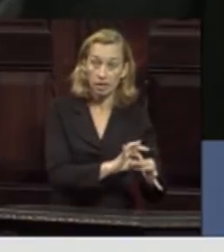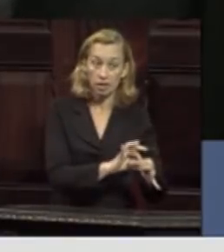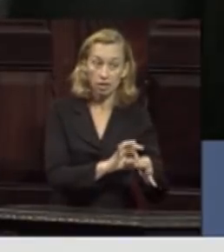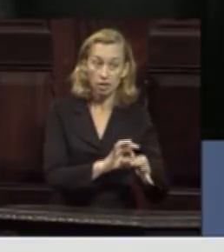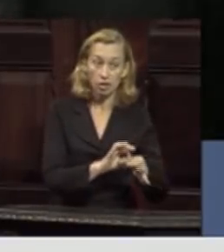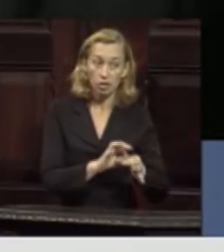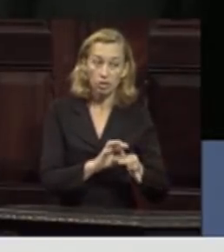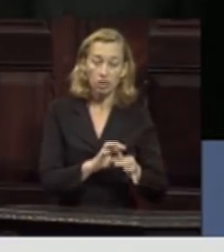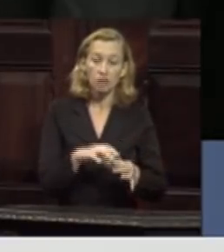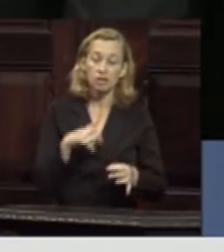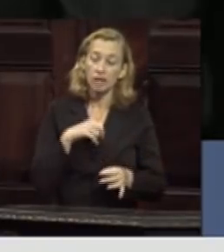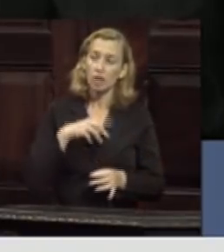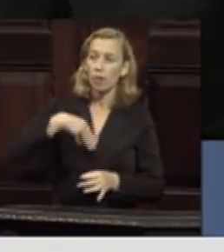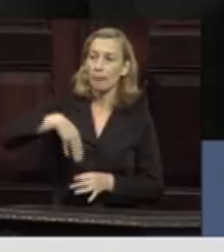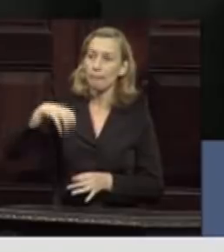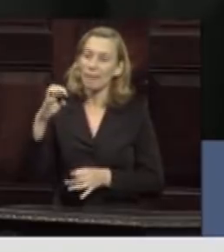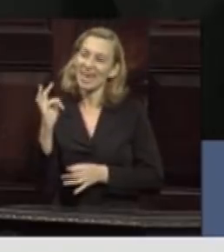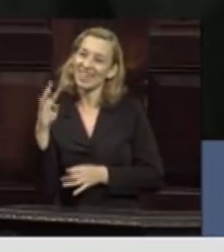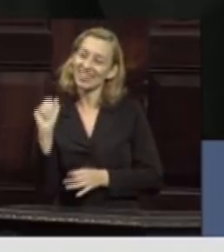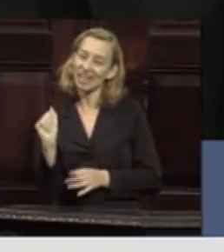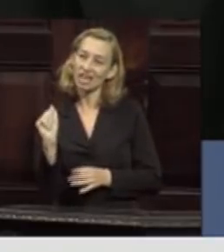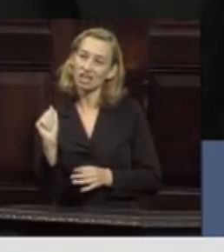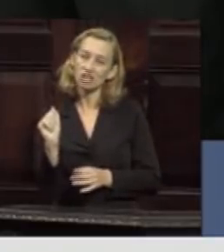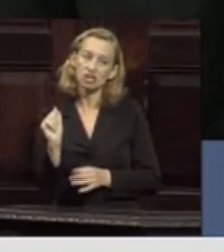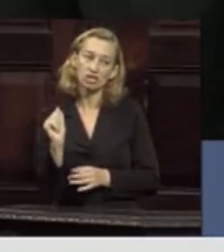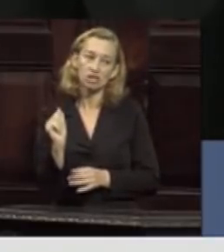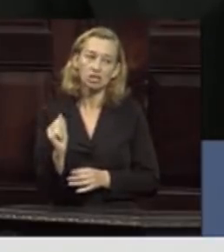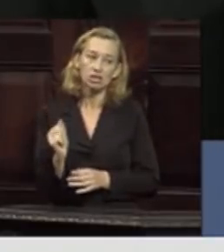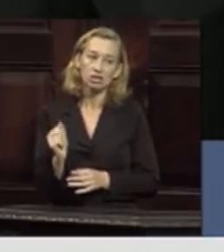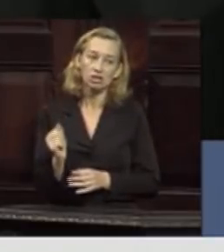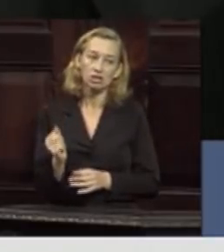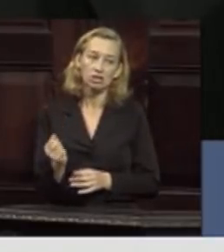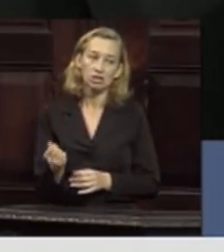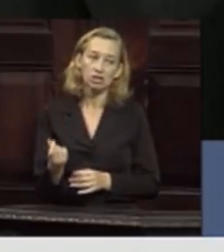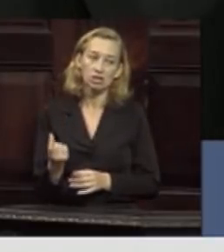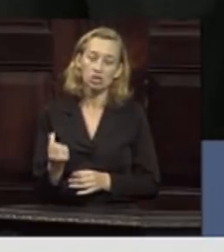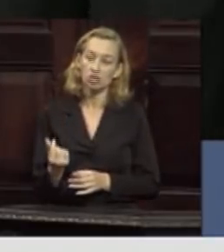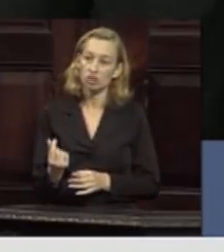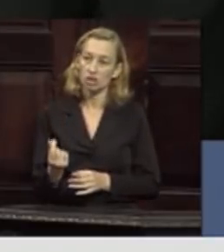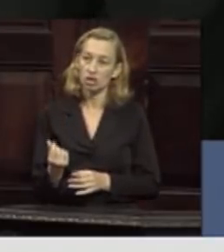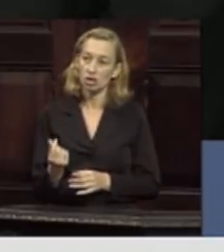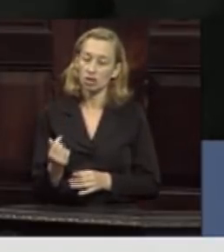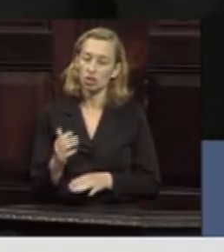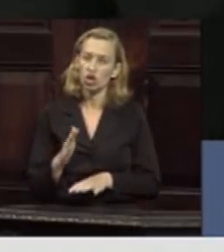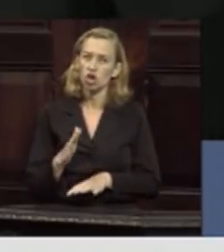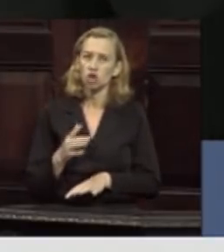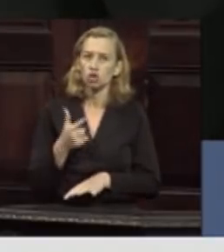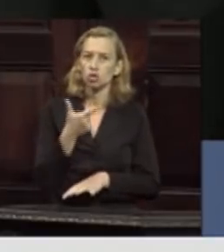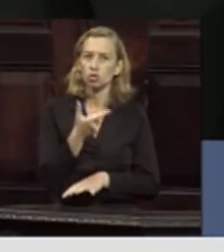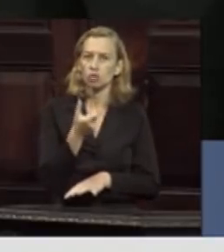meta de aumento de arrecadação por conta do investimento adicional de 200 milhões de reais